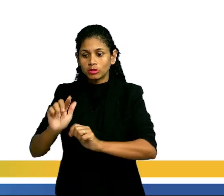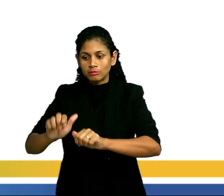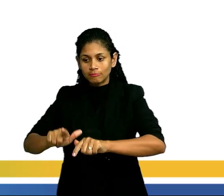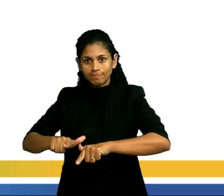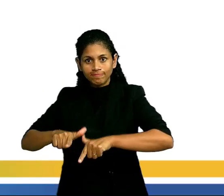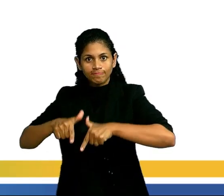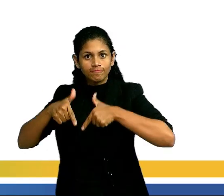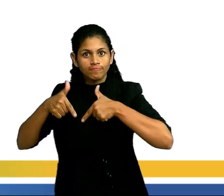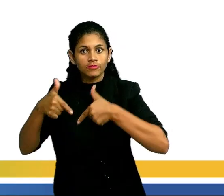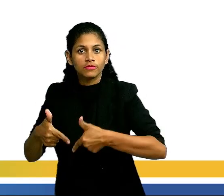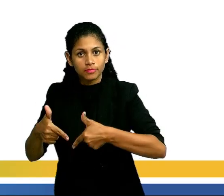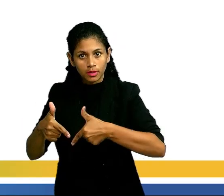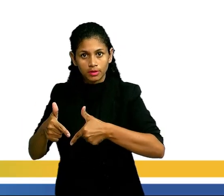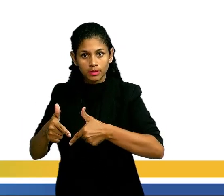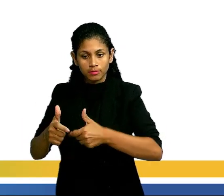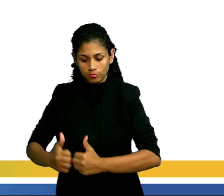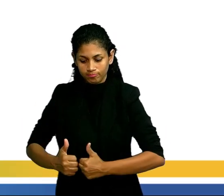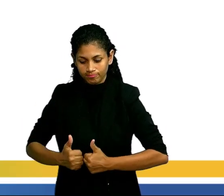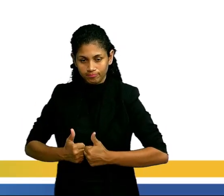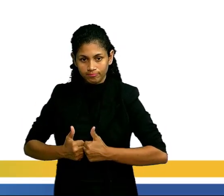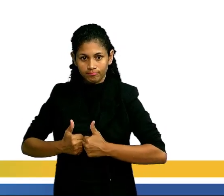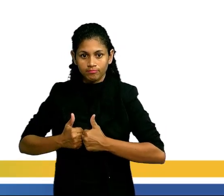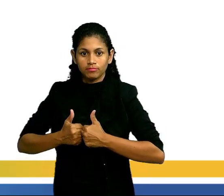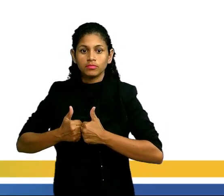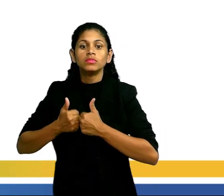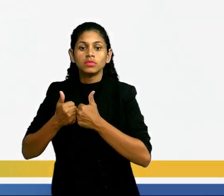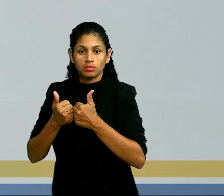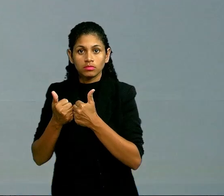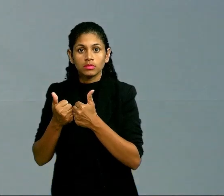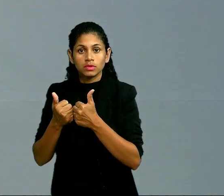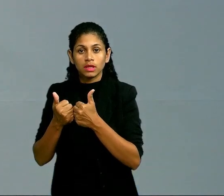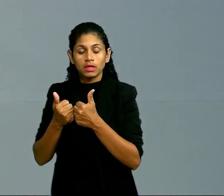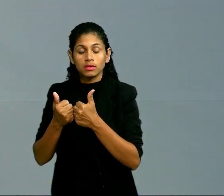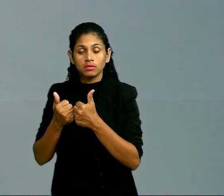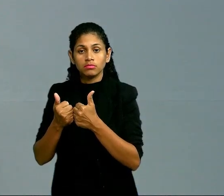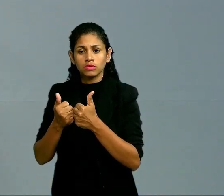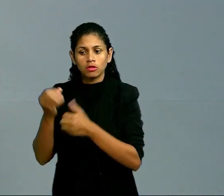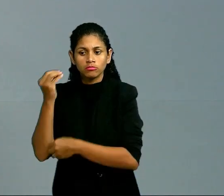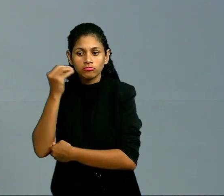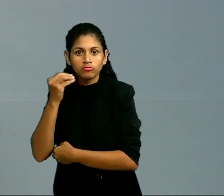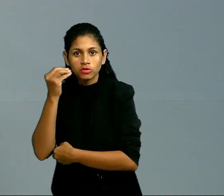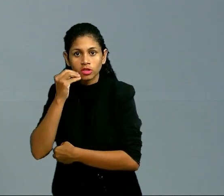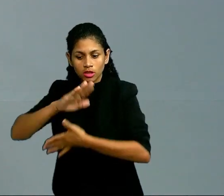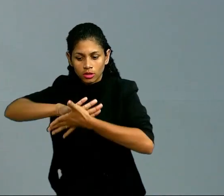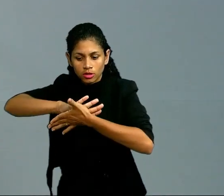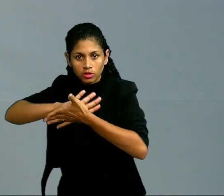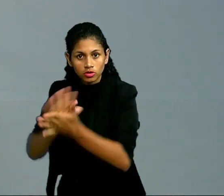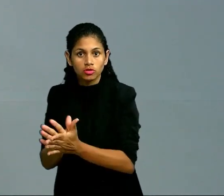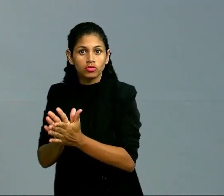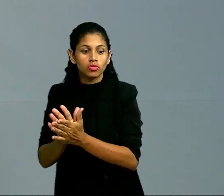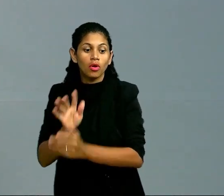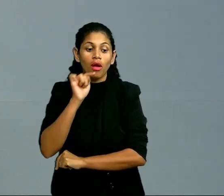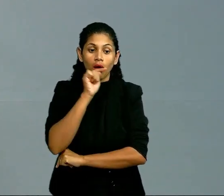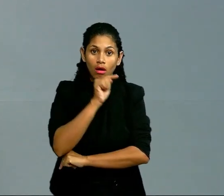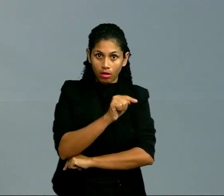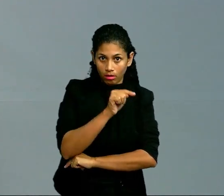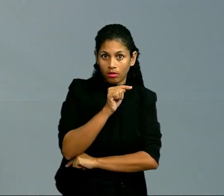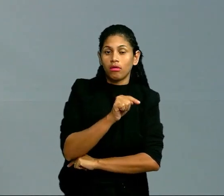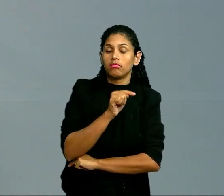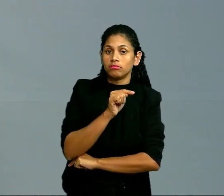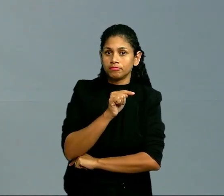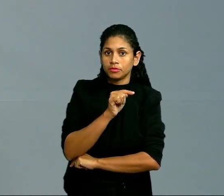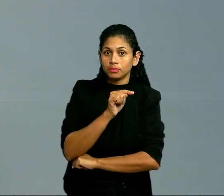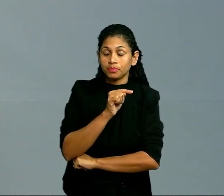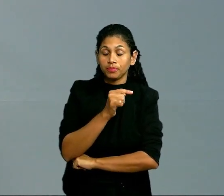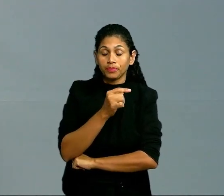tentar inativar ou destruir um antígeno. Aqui, pessoal, vamos lá. Entrou